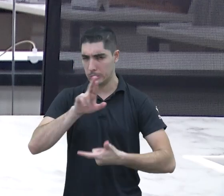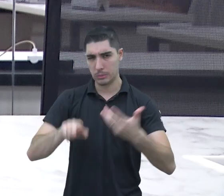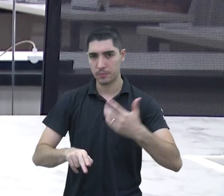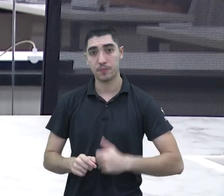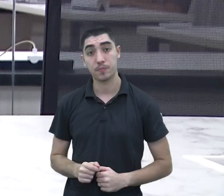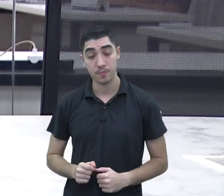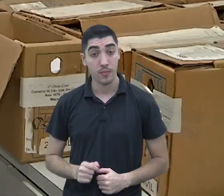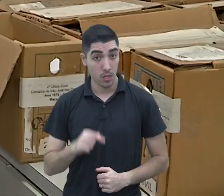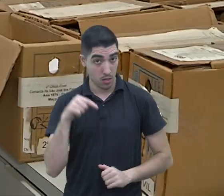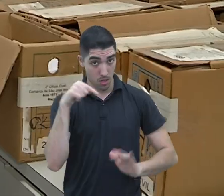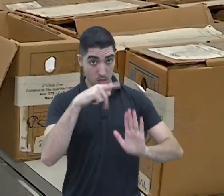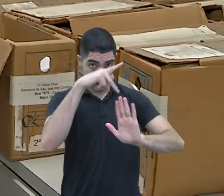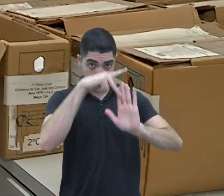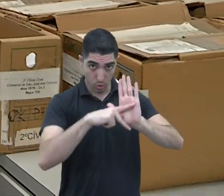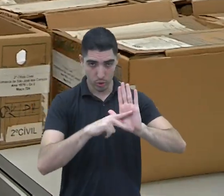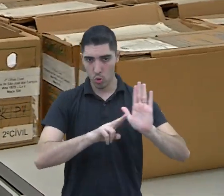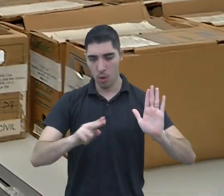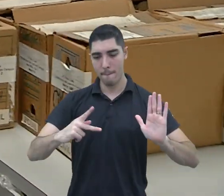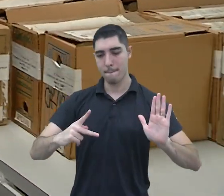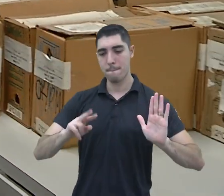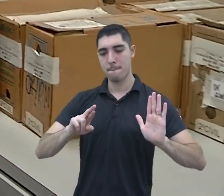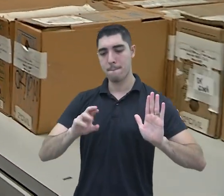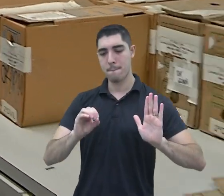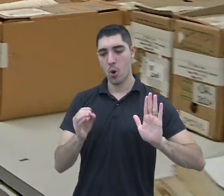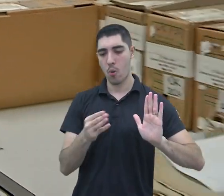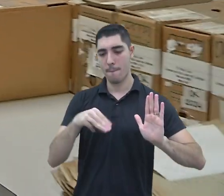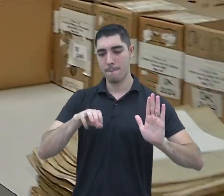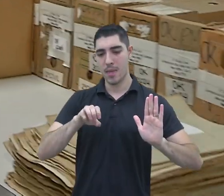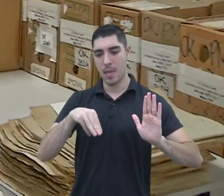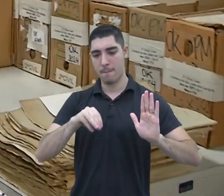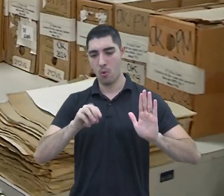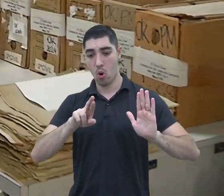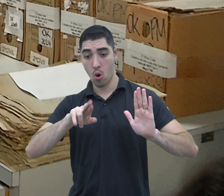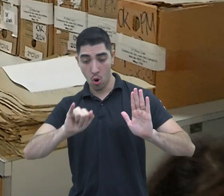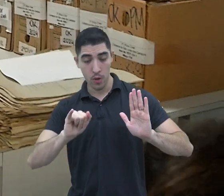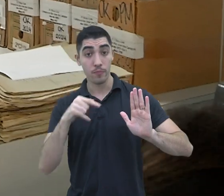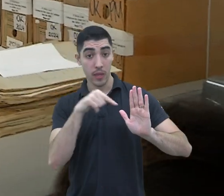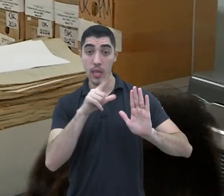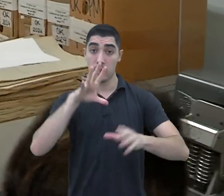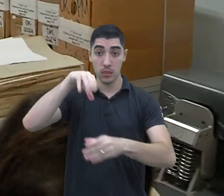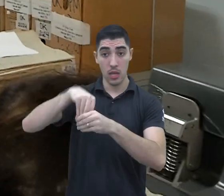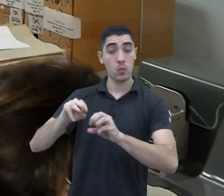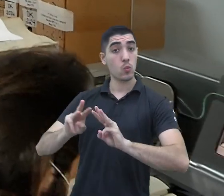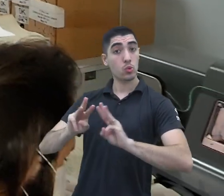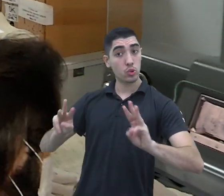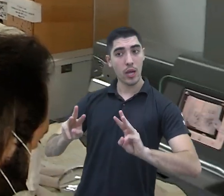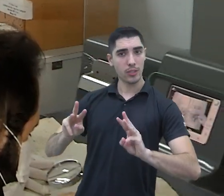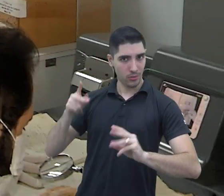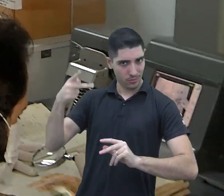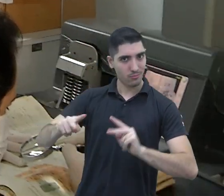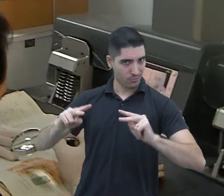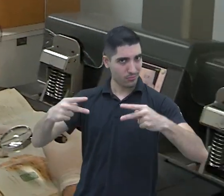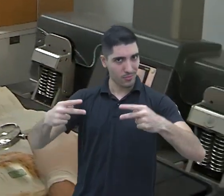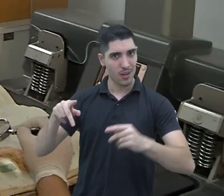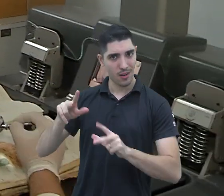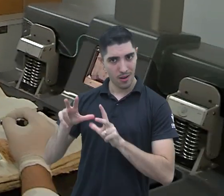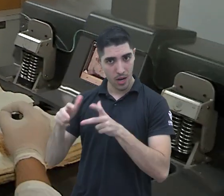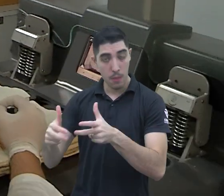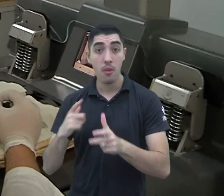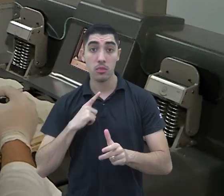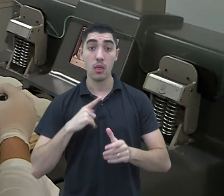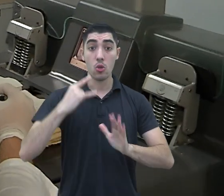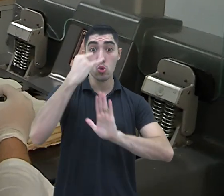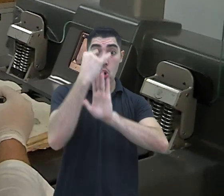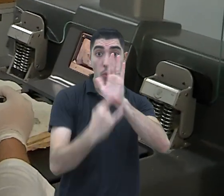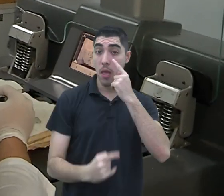educação, cidadania. O programa Pró-Memória é um desses exemplos. Através do site da Câmara, ele disponibiliza acesso a